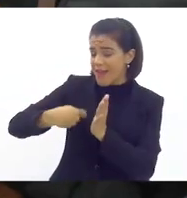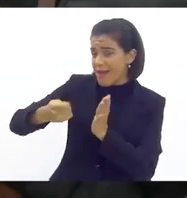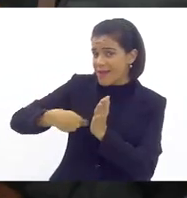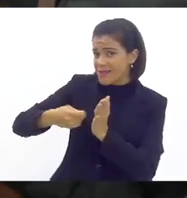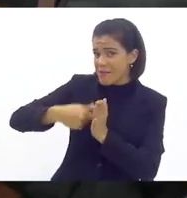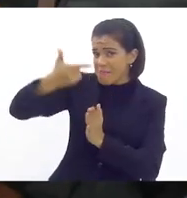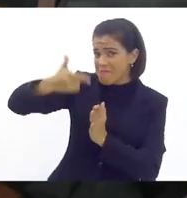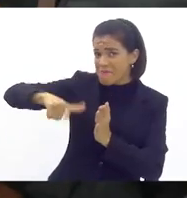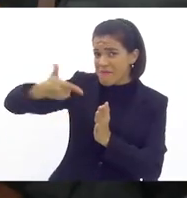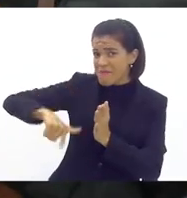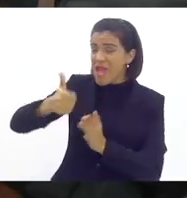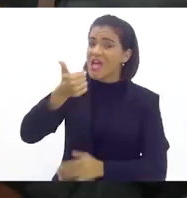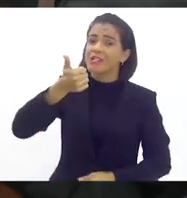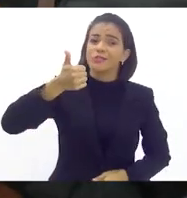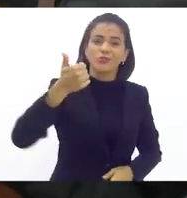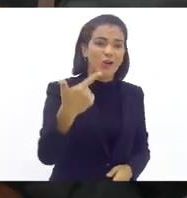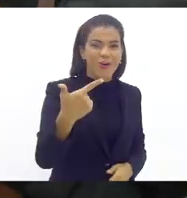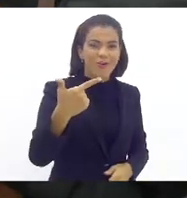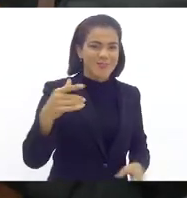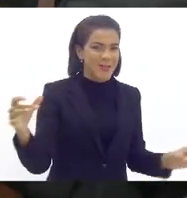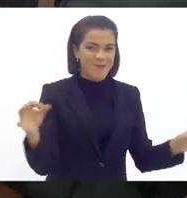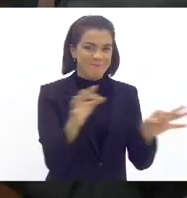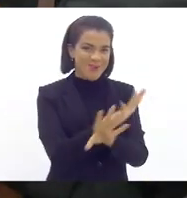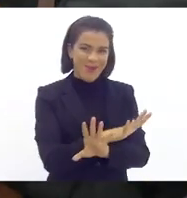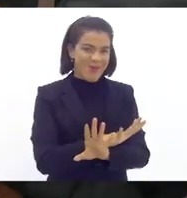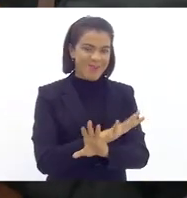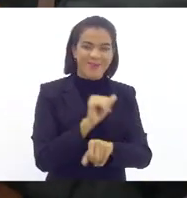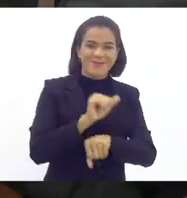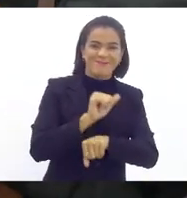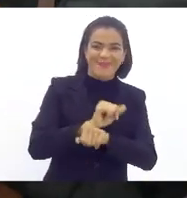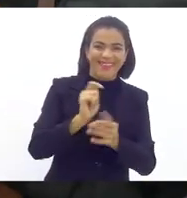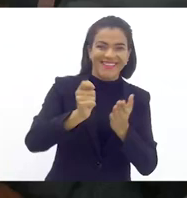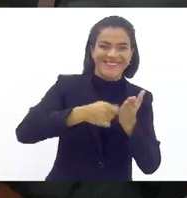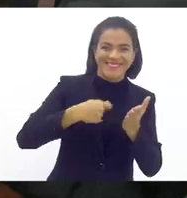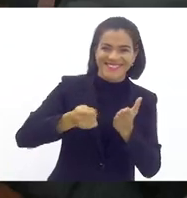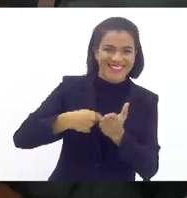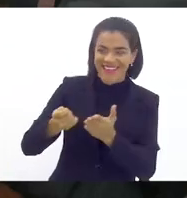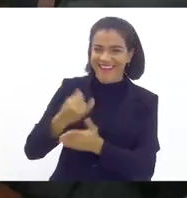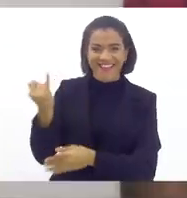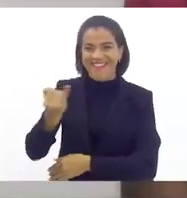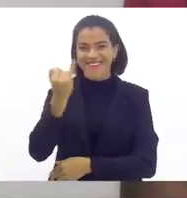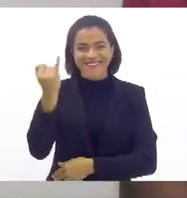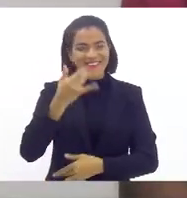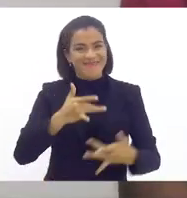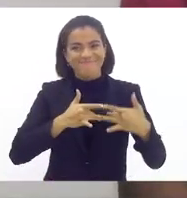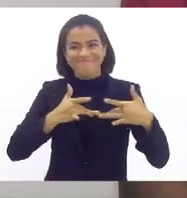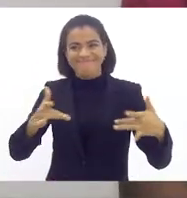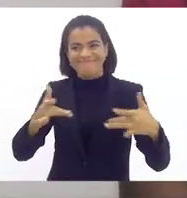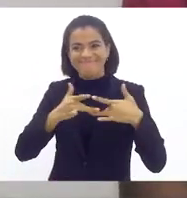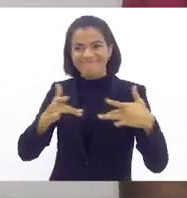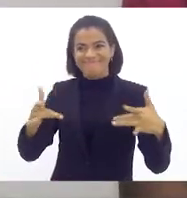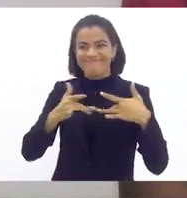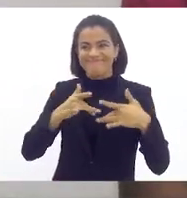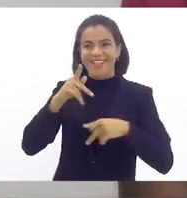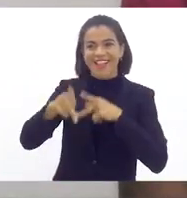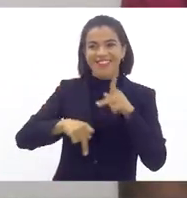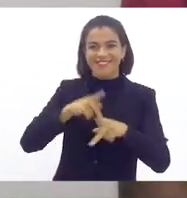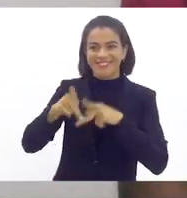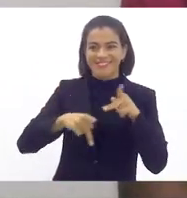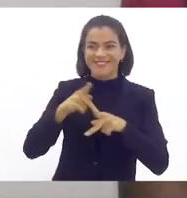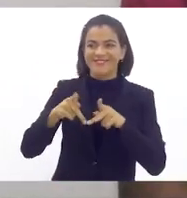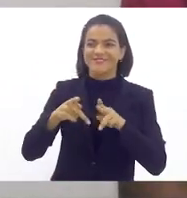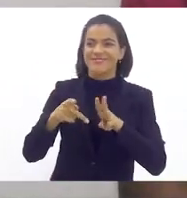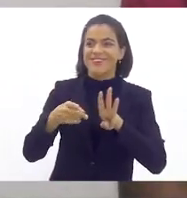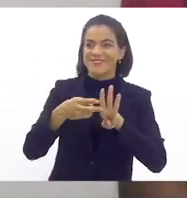mais 12 que estão prontas para serem assinadas. Sempre importante a solidariedade aos povos indígenas.